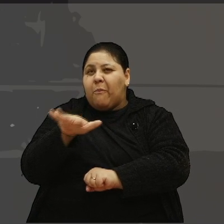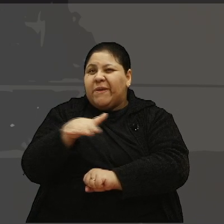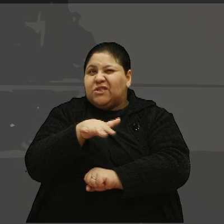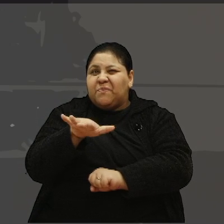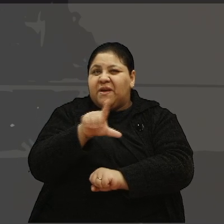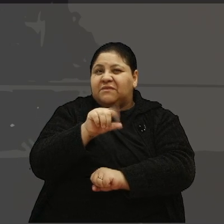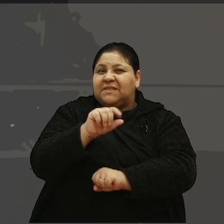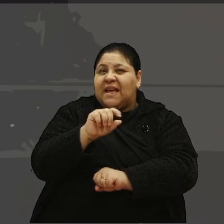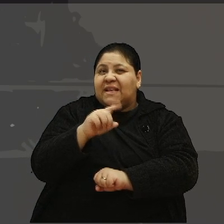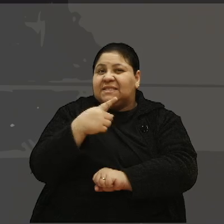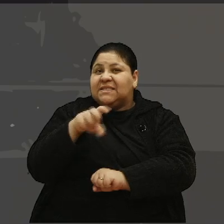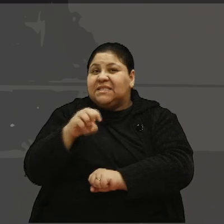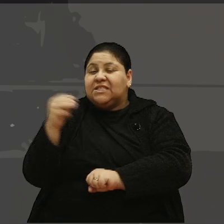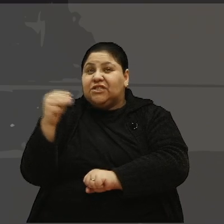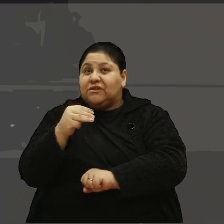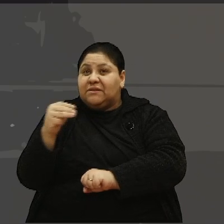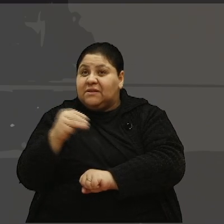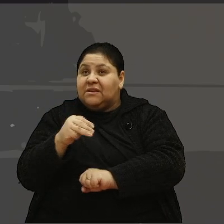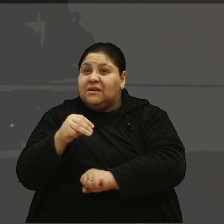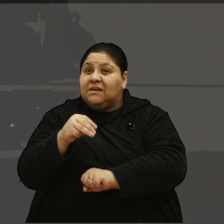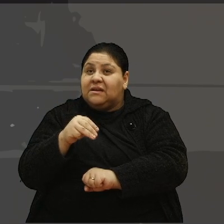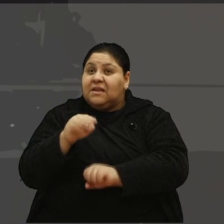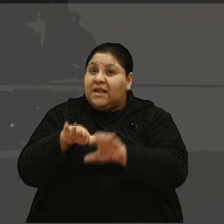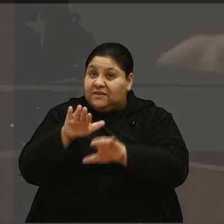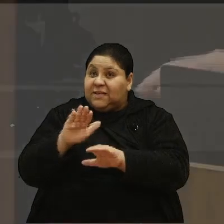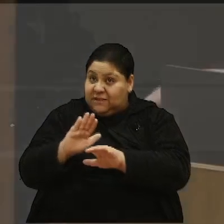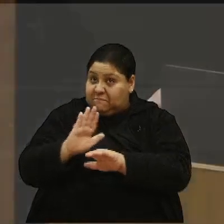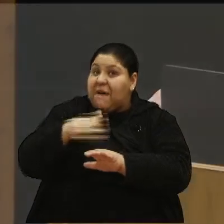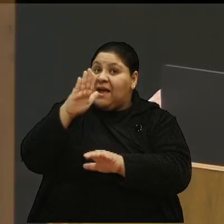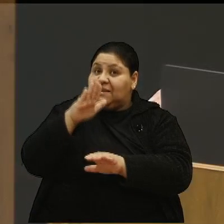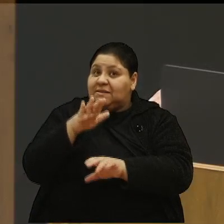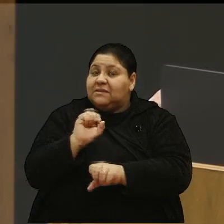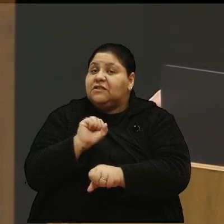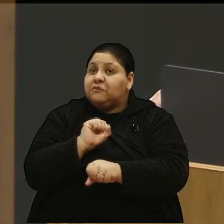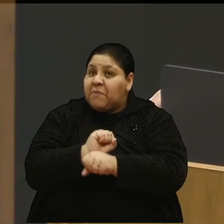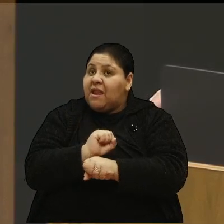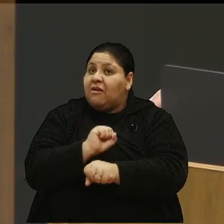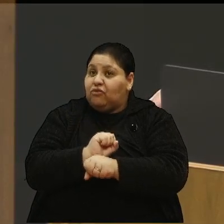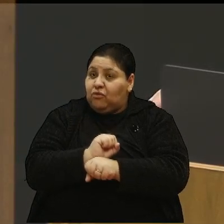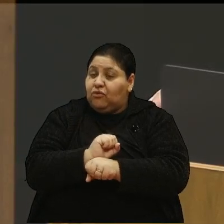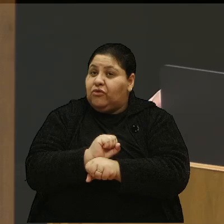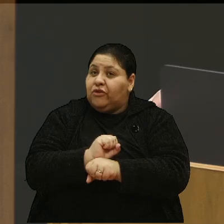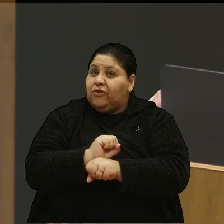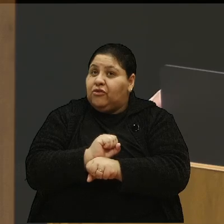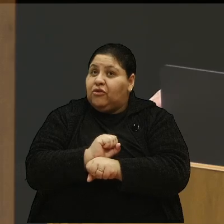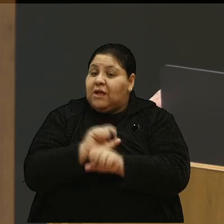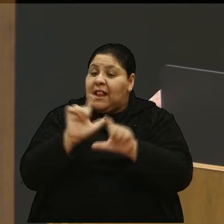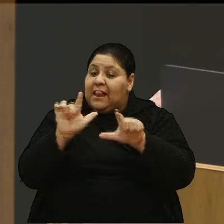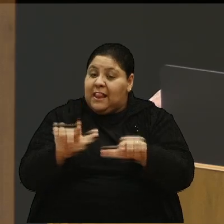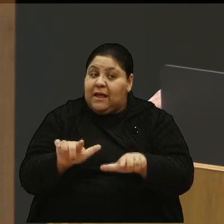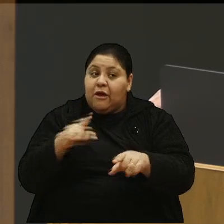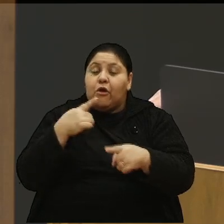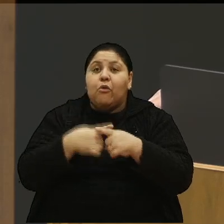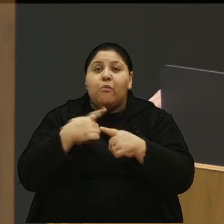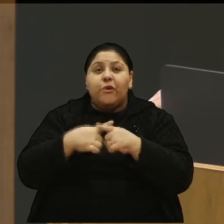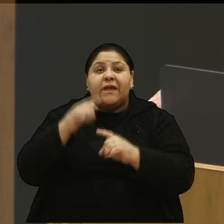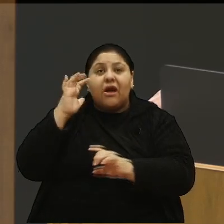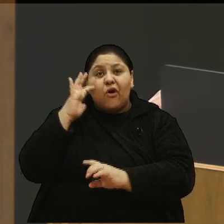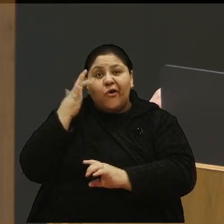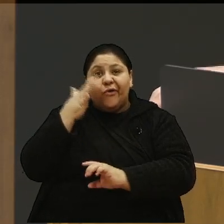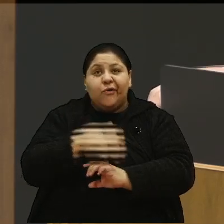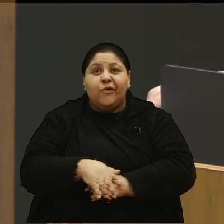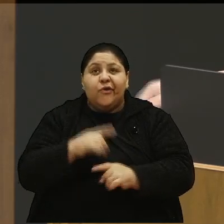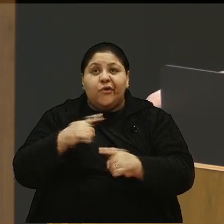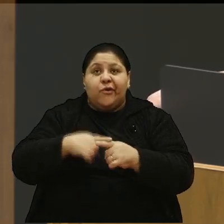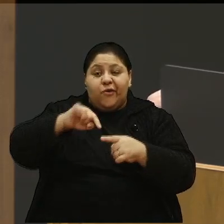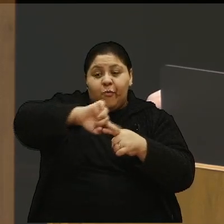minutos, quando não mais, aguardando aquele local. Por que isso acontece? Porque a